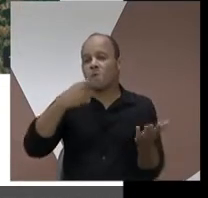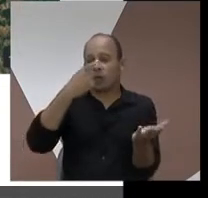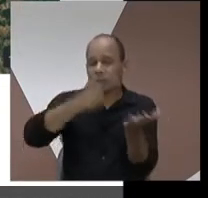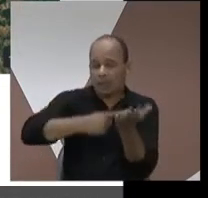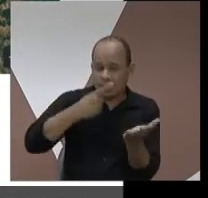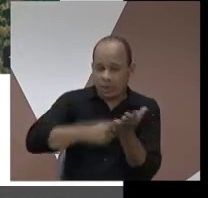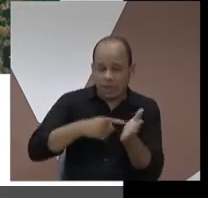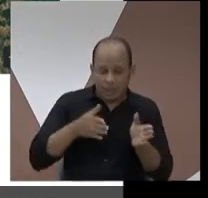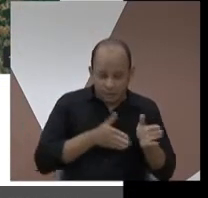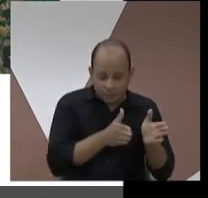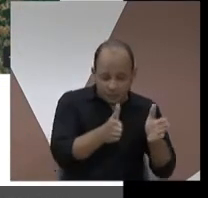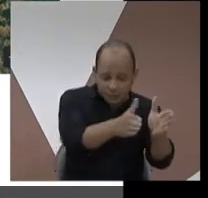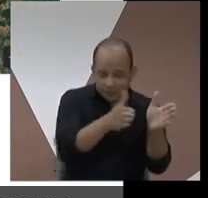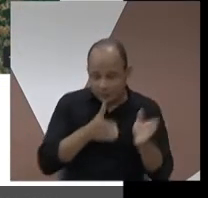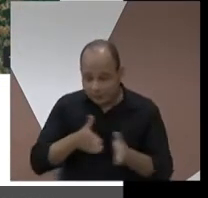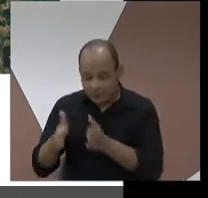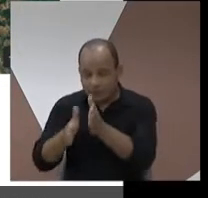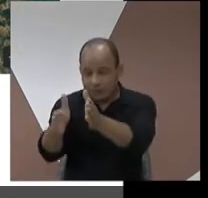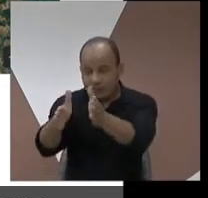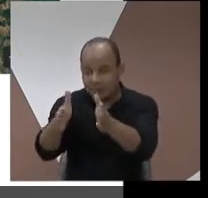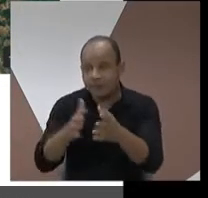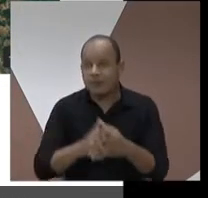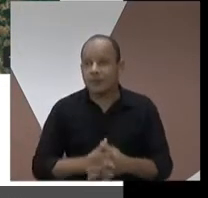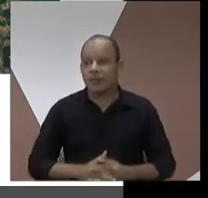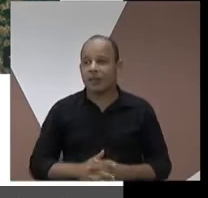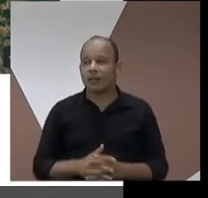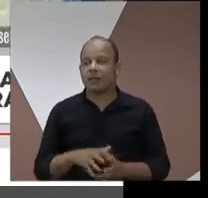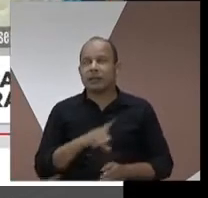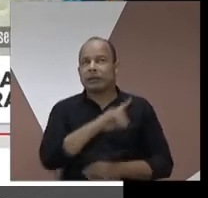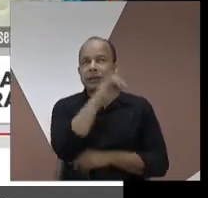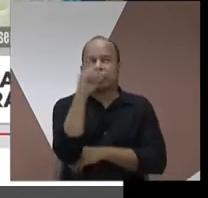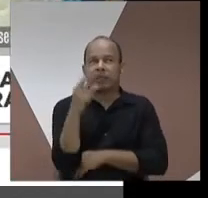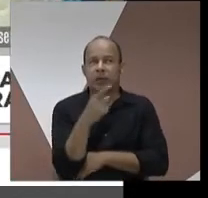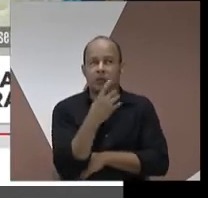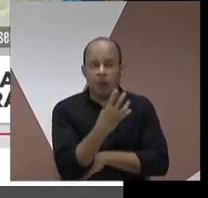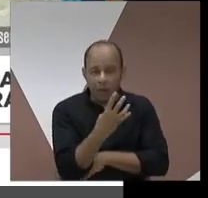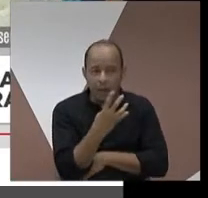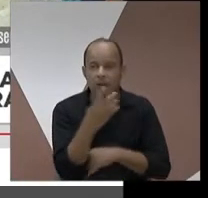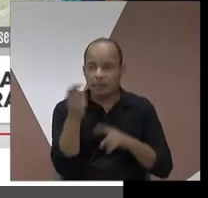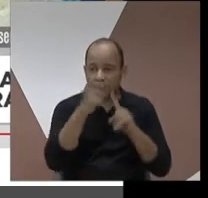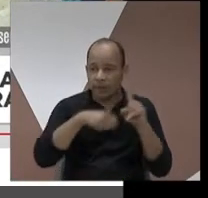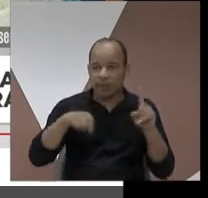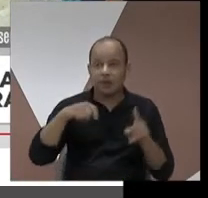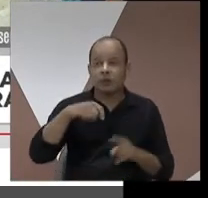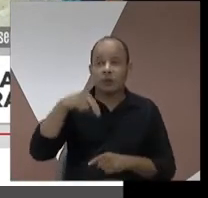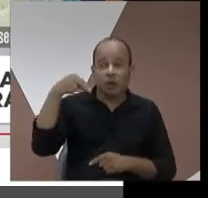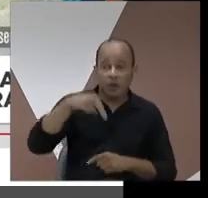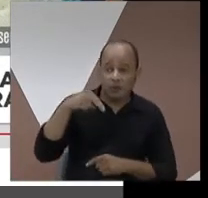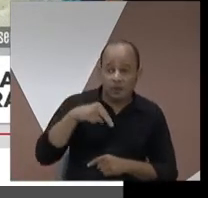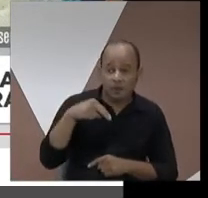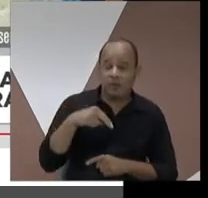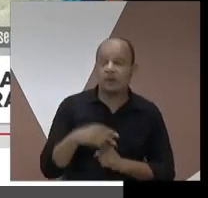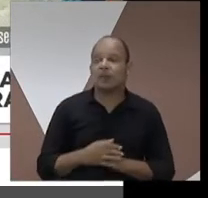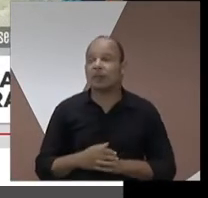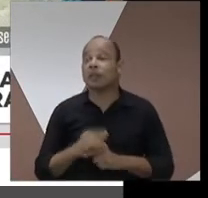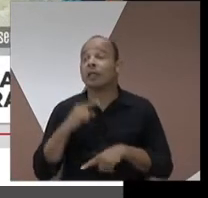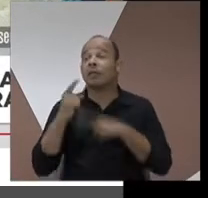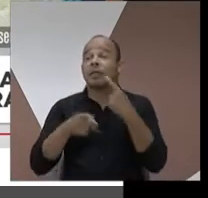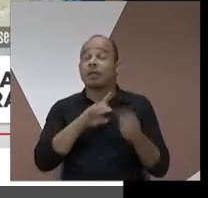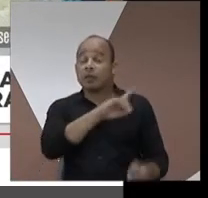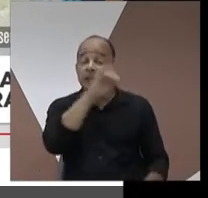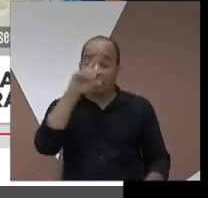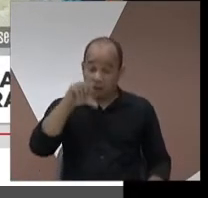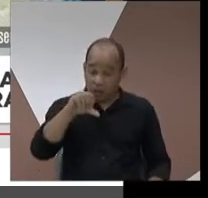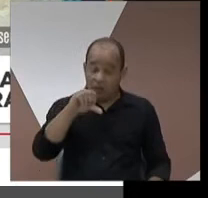verdade ela fez um evento, né, com municípios no dia 4/11, né, em que nós não participamos. No dia 9/11,